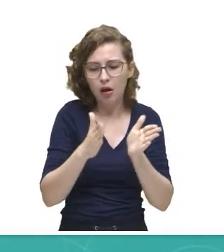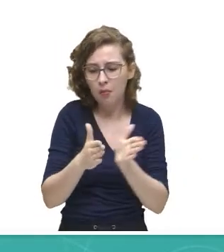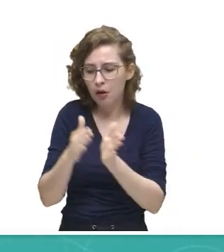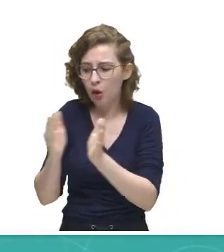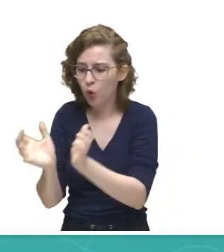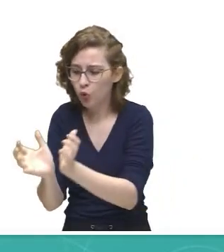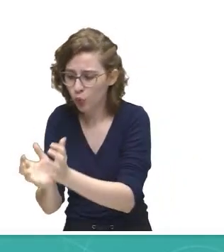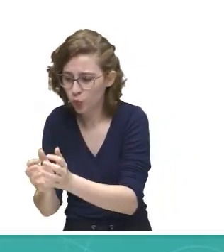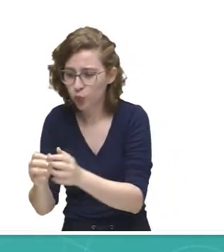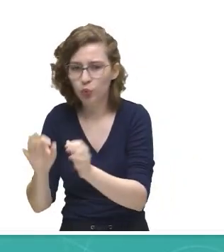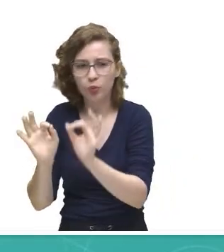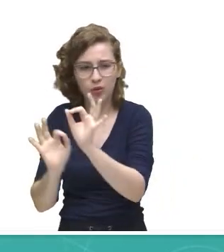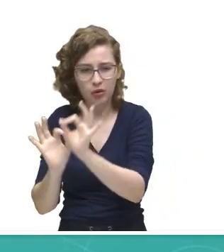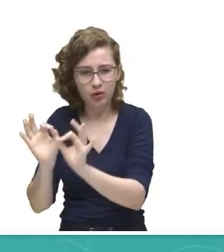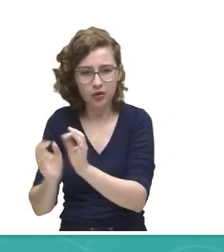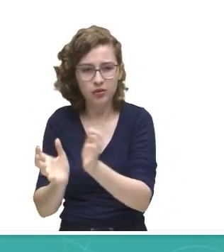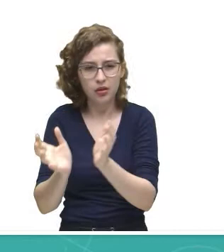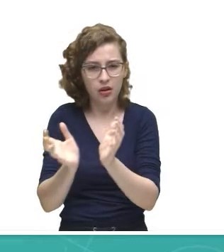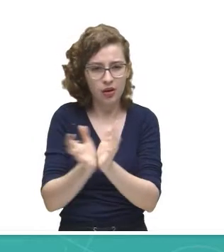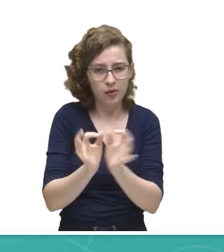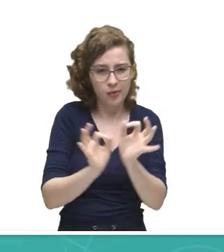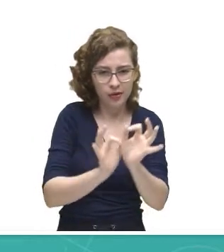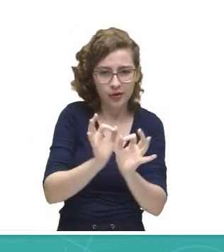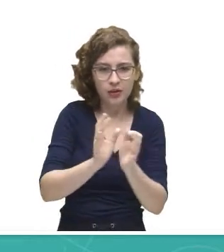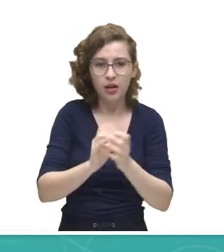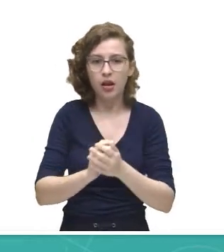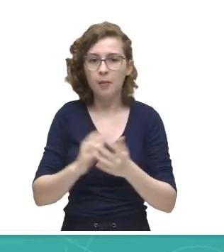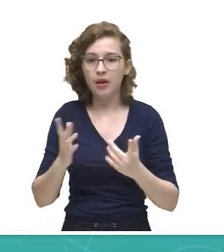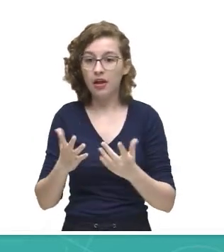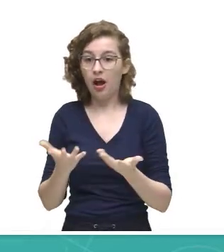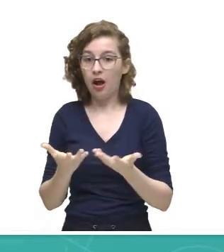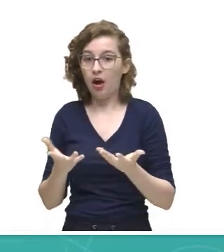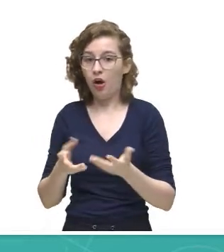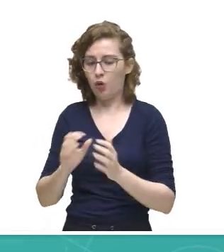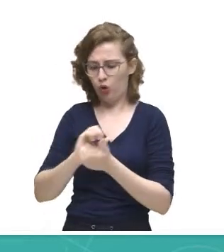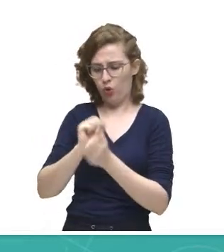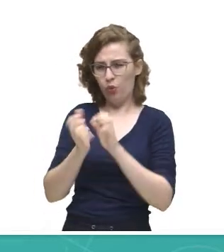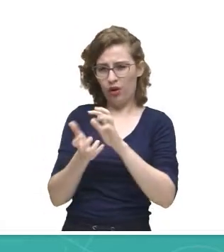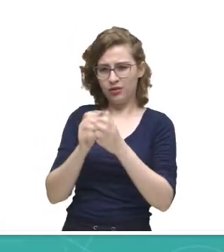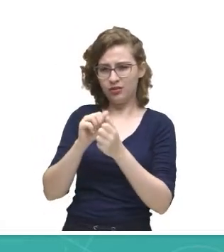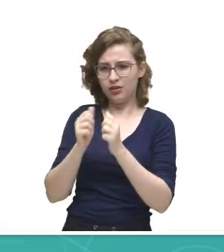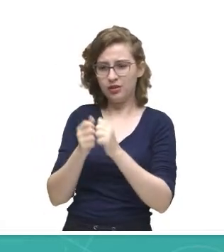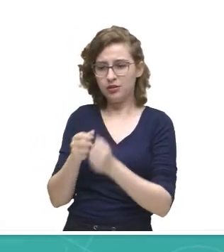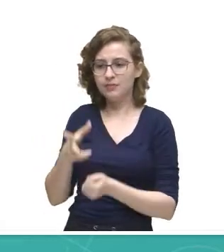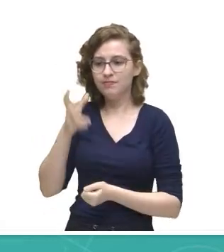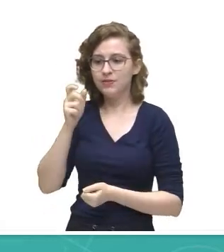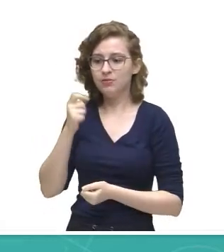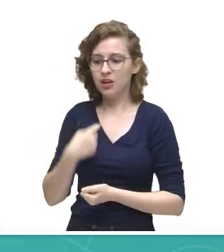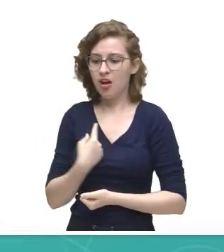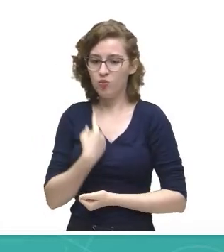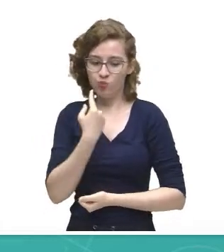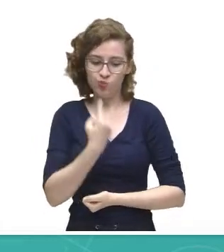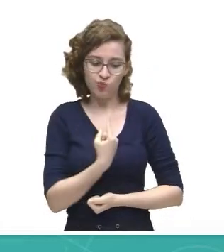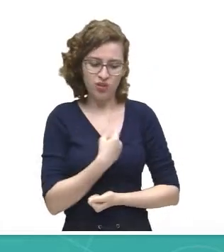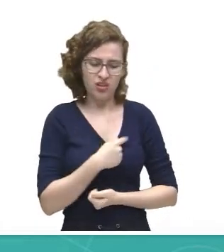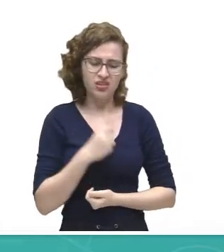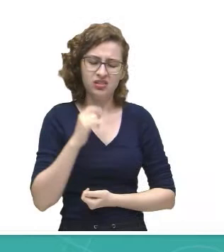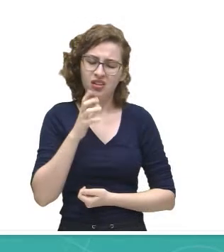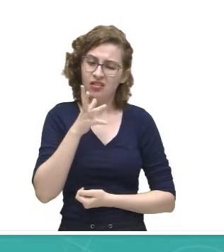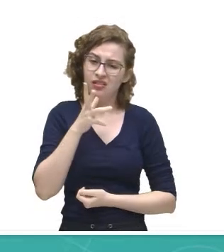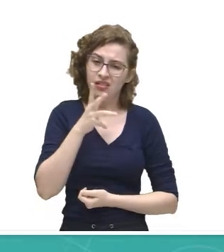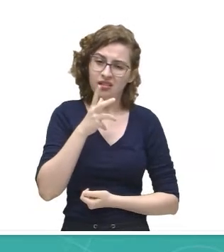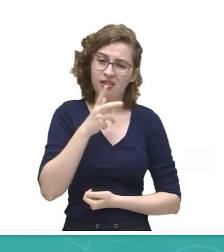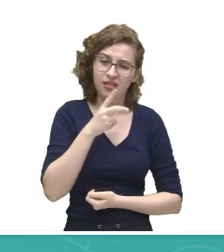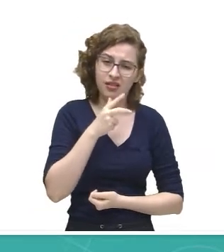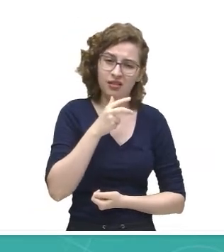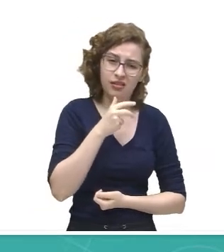lá, o artesão ficou esperto, viu que ele sozinho demorava um tempo para fazer aquele material e que esse